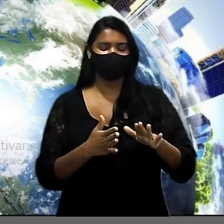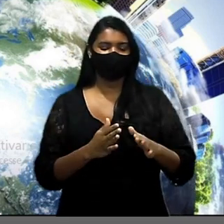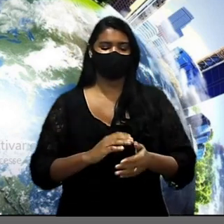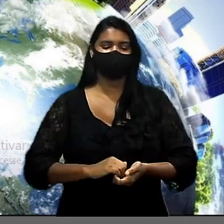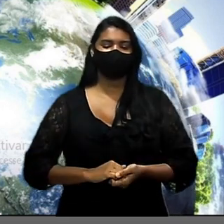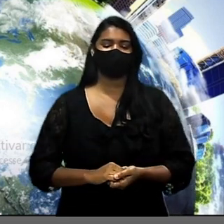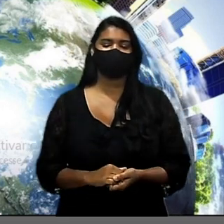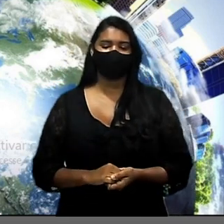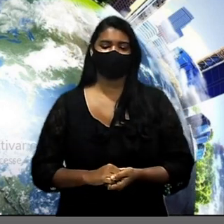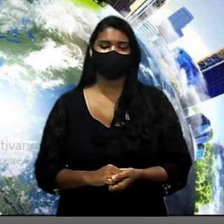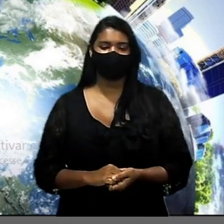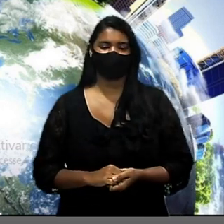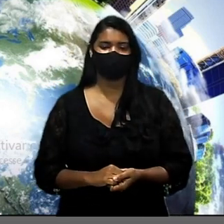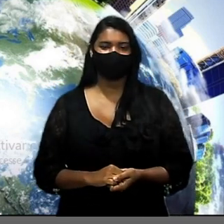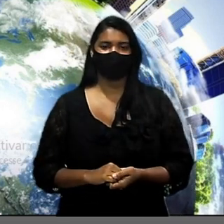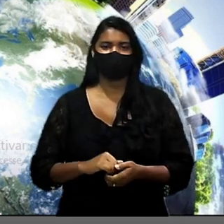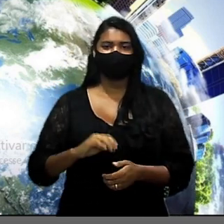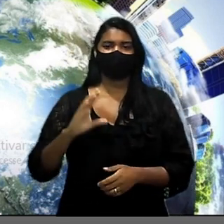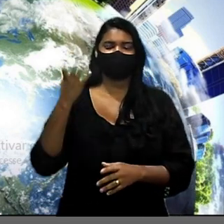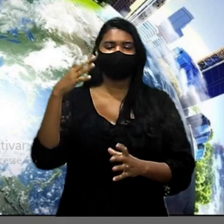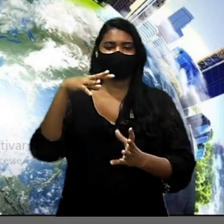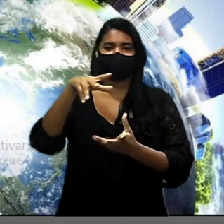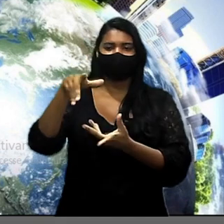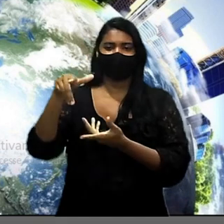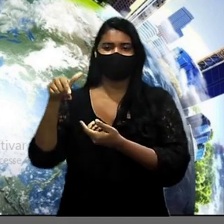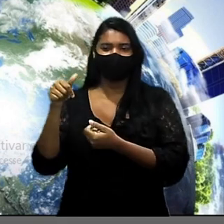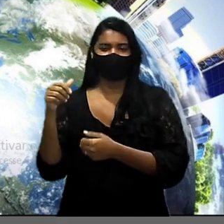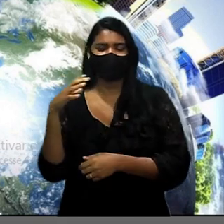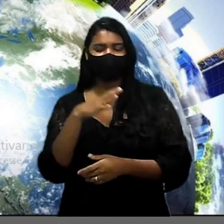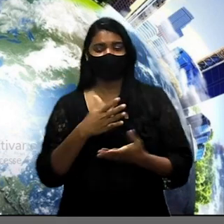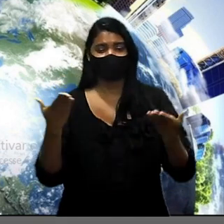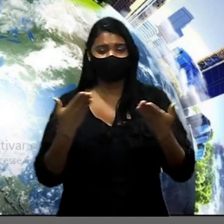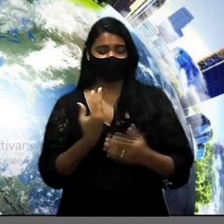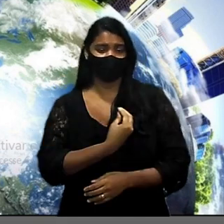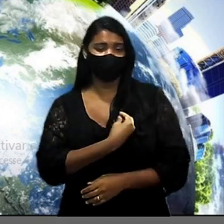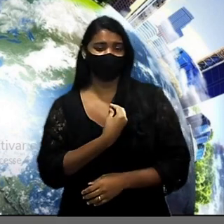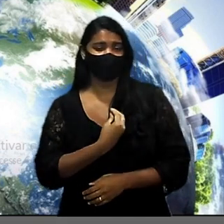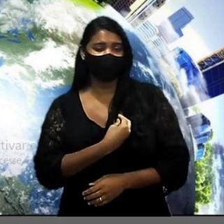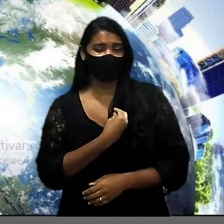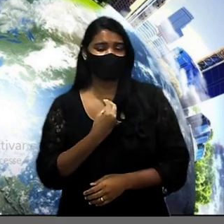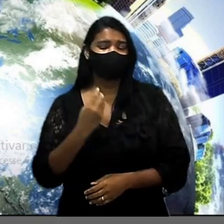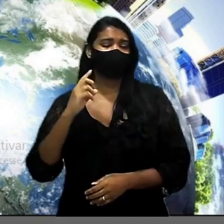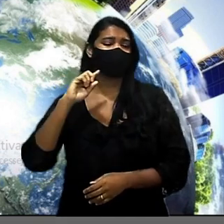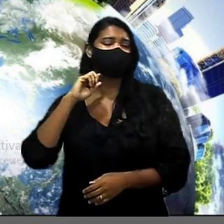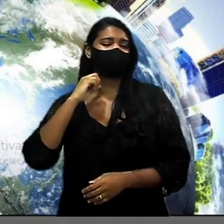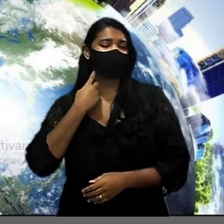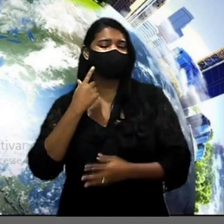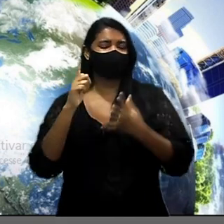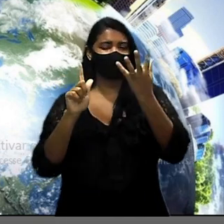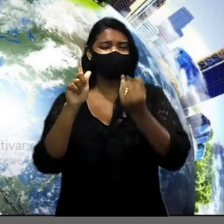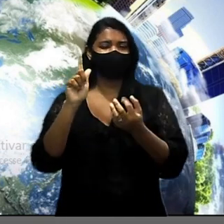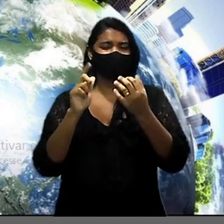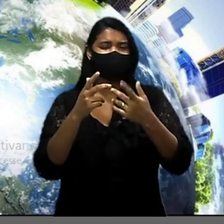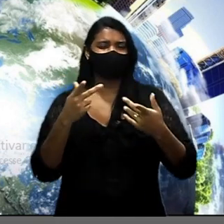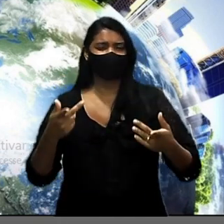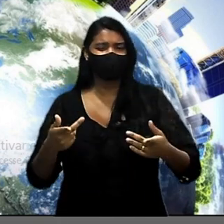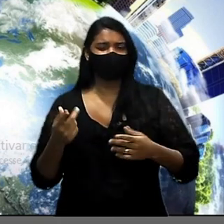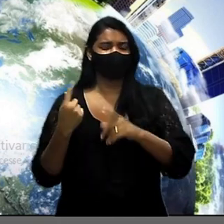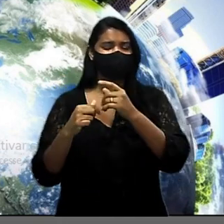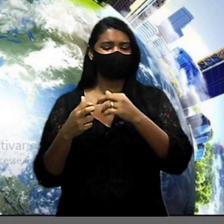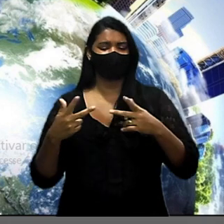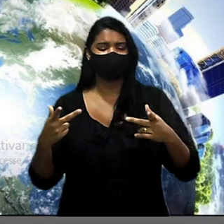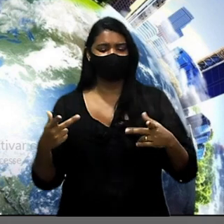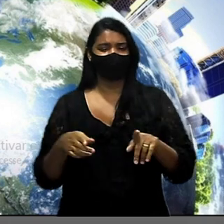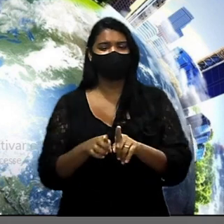do aquecimento, né, global, que a gente está vivenciando aí, questões de poluição, de recursos, entre outros